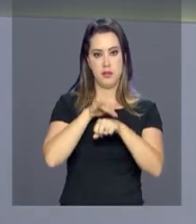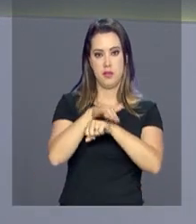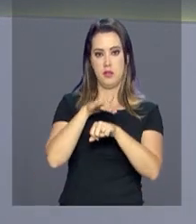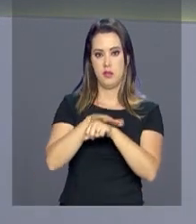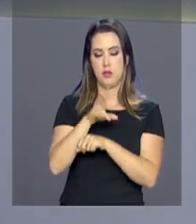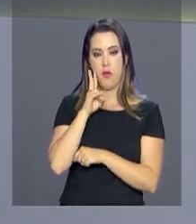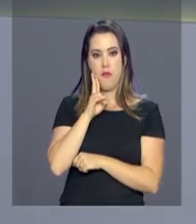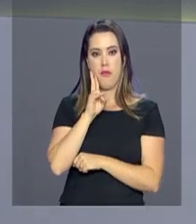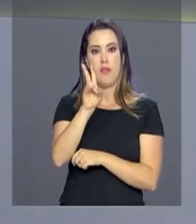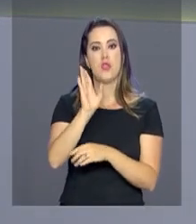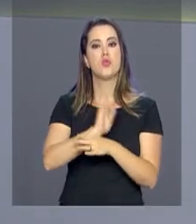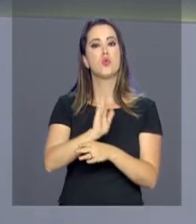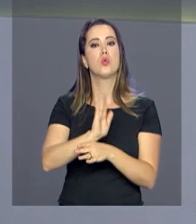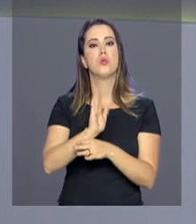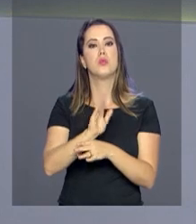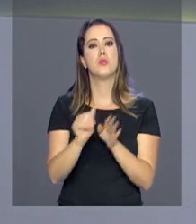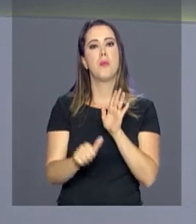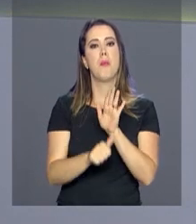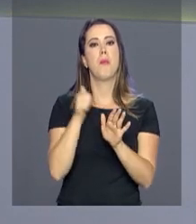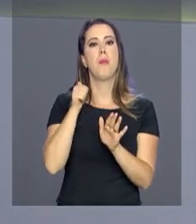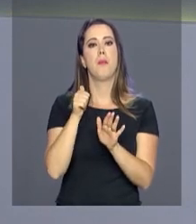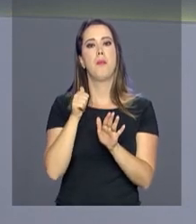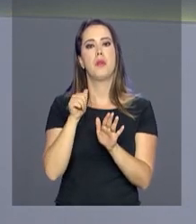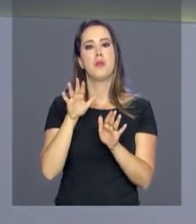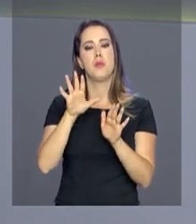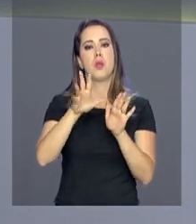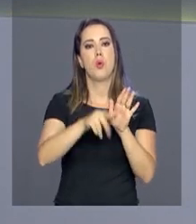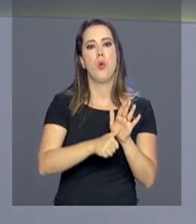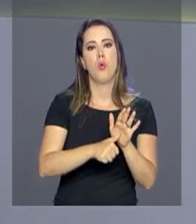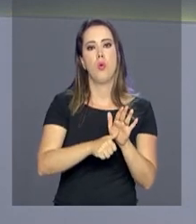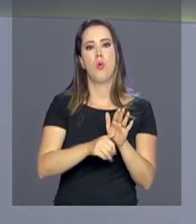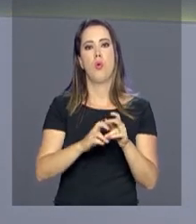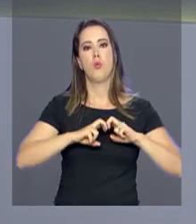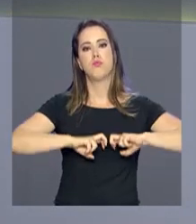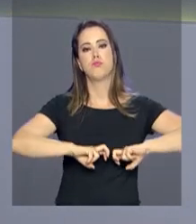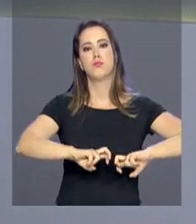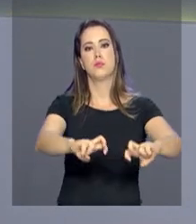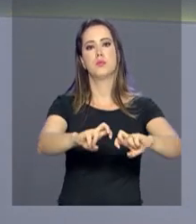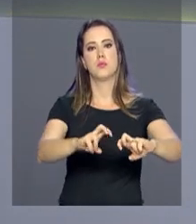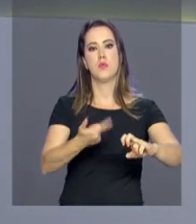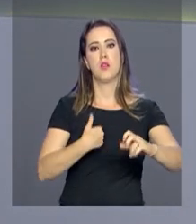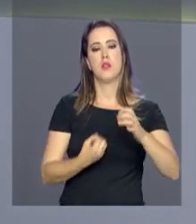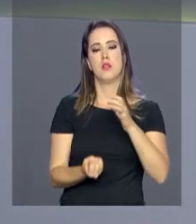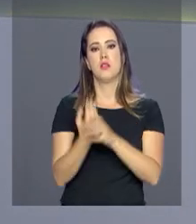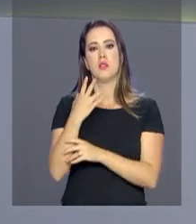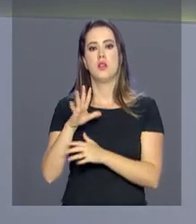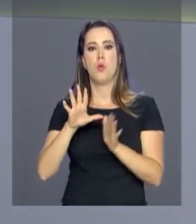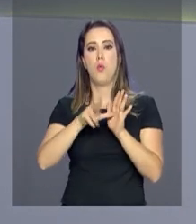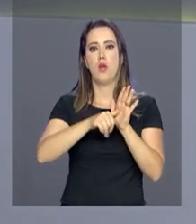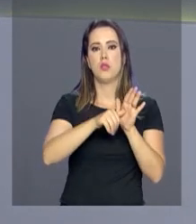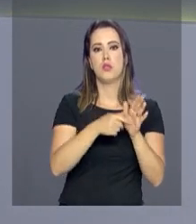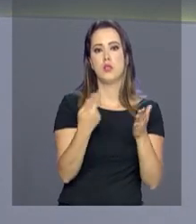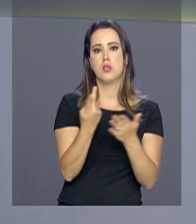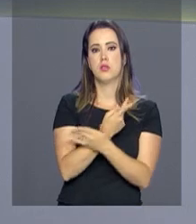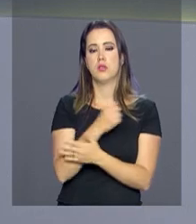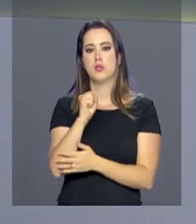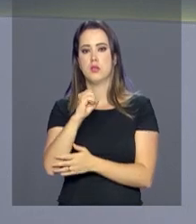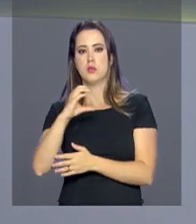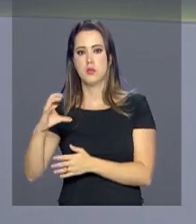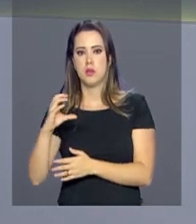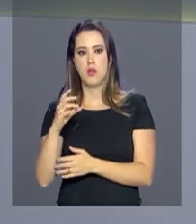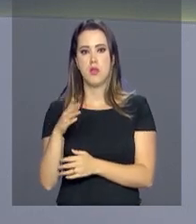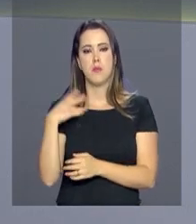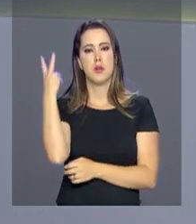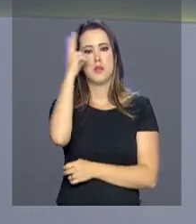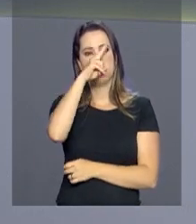noite não perca o documentário primeiro assalto ao trem pagador que recria o assalto ocorrido em santa catarina para